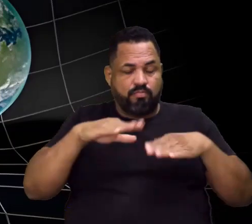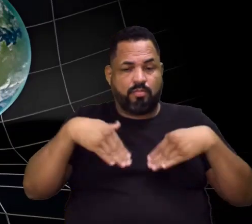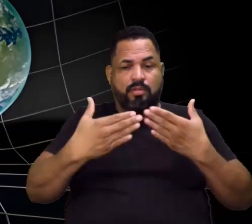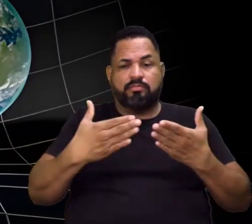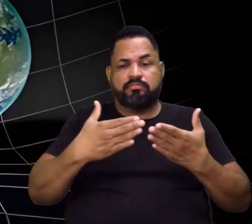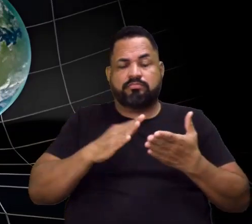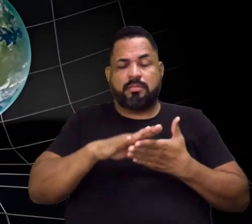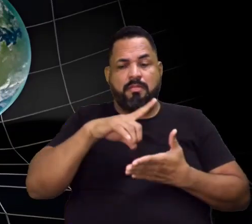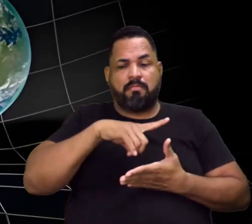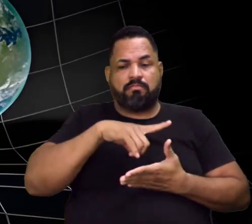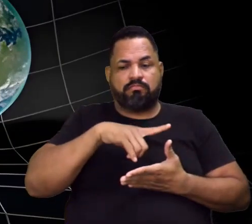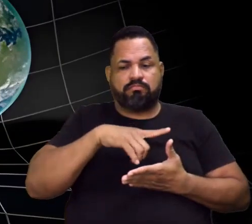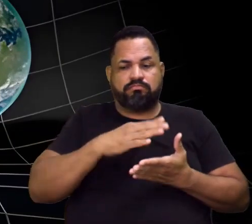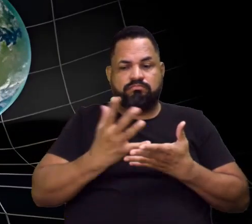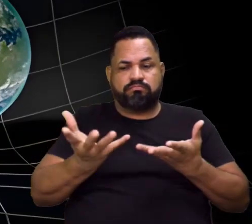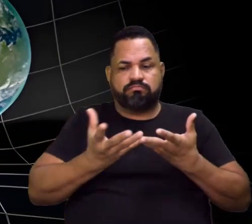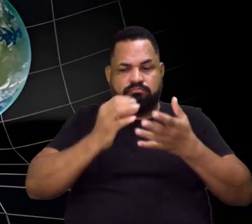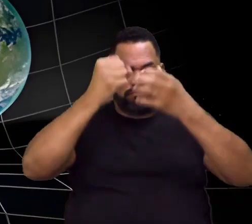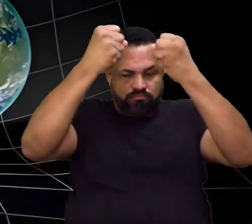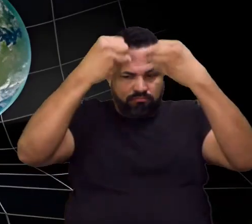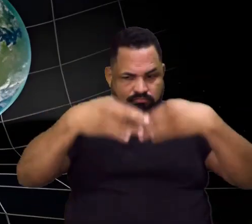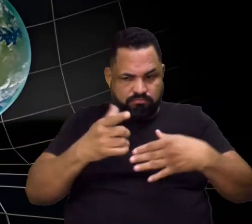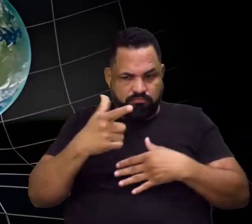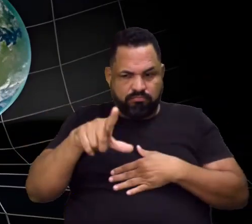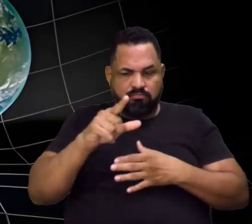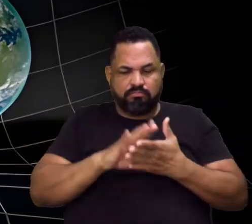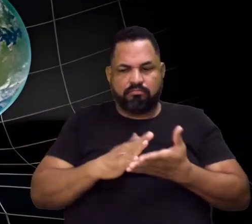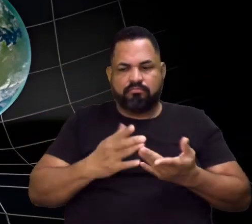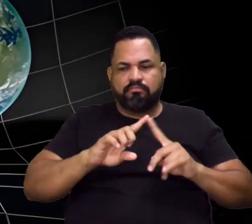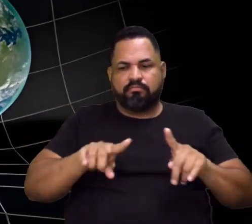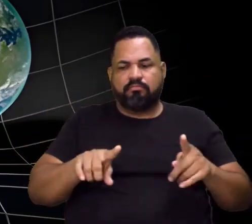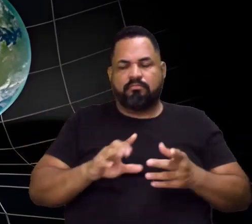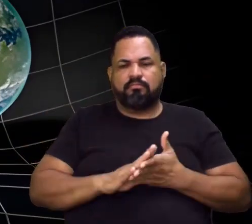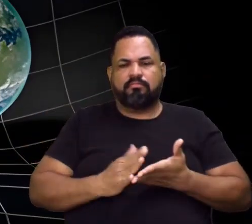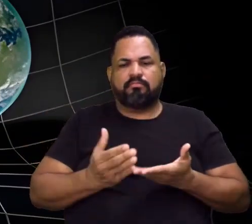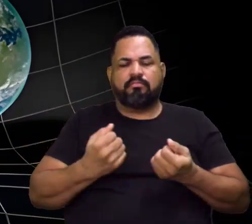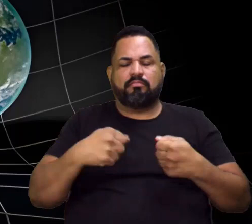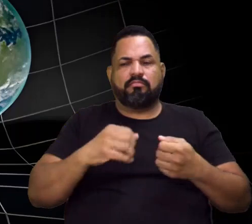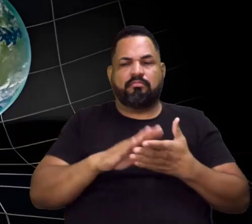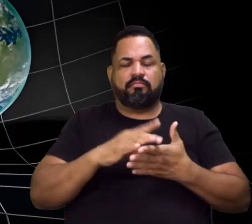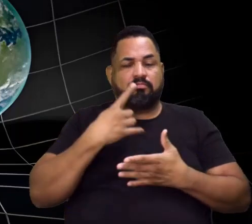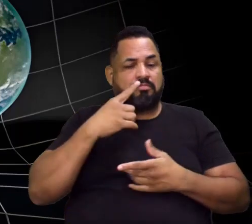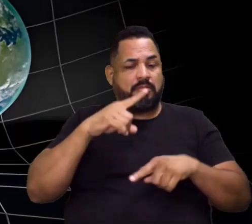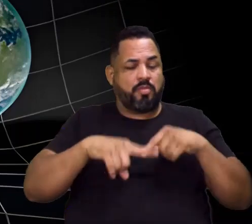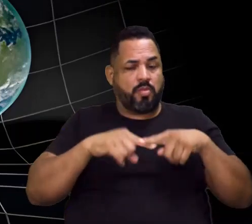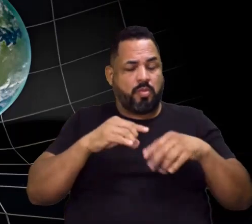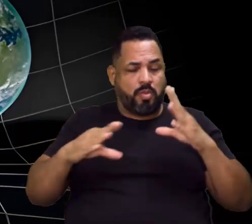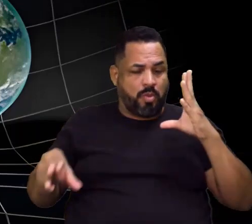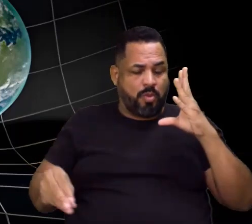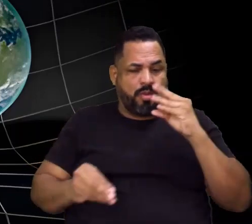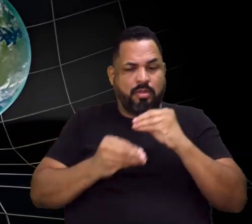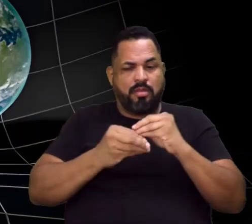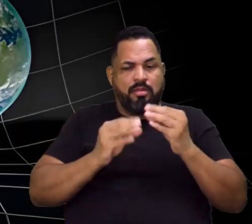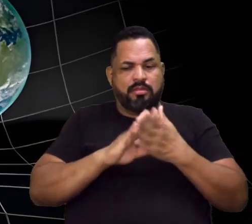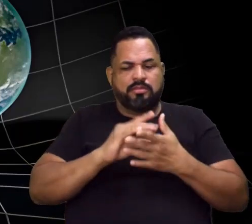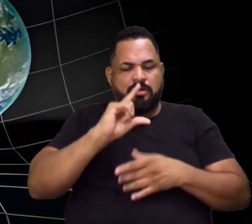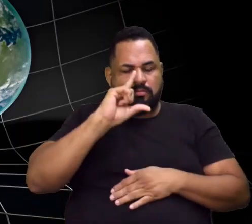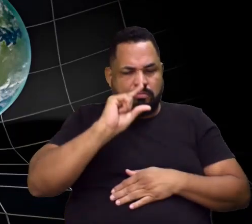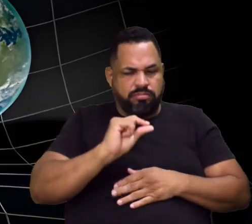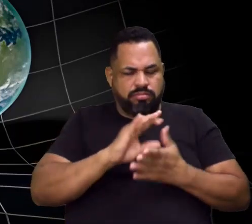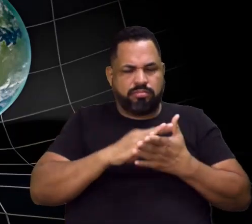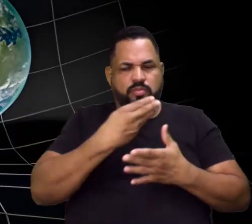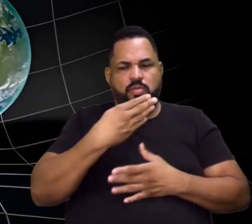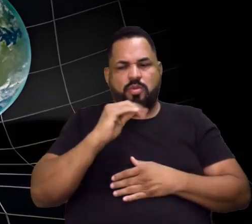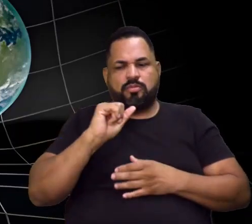tudo que a gente tem aqui a gente quer passar para você a gente consegue Mas pode ver que os nossos materiais complementares eles são